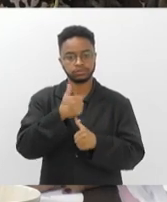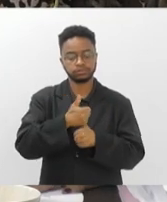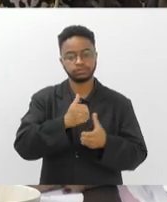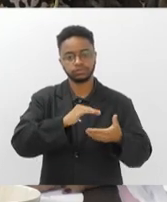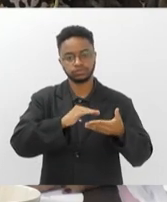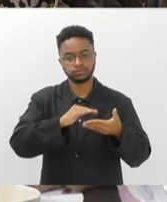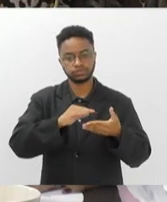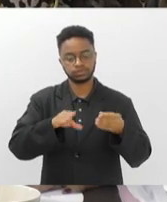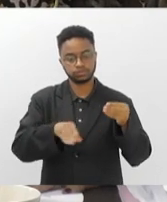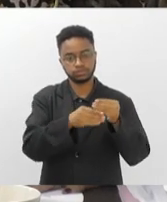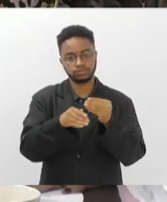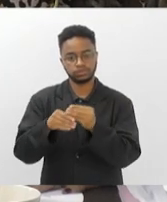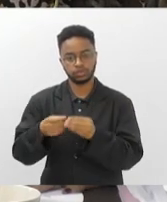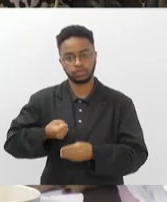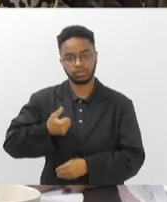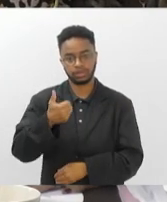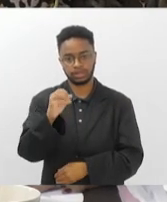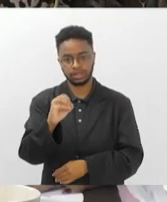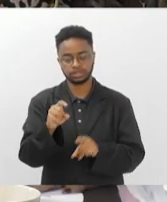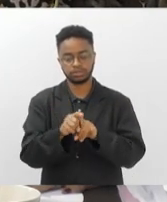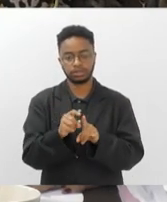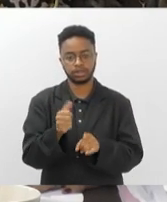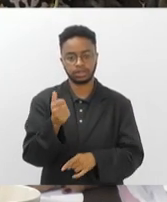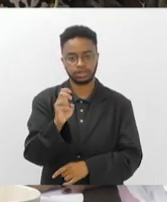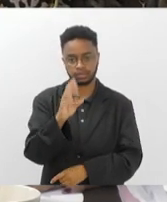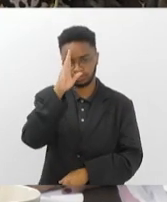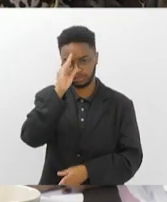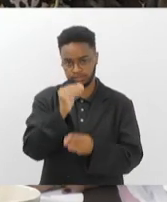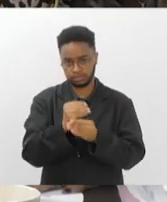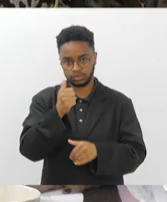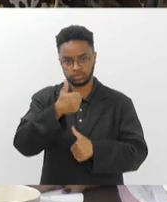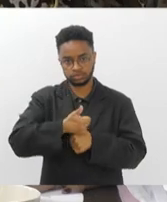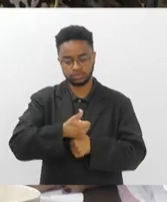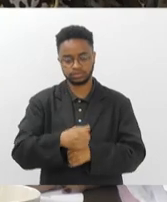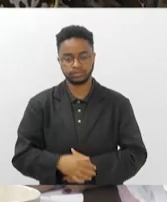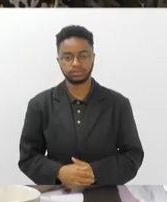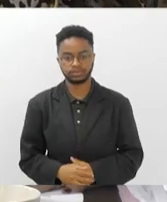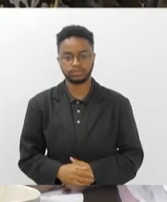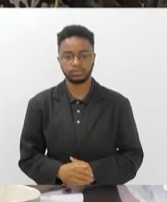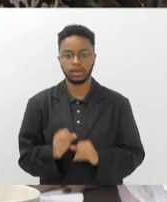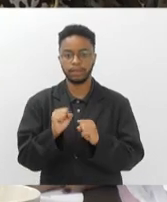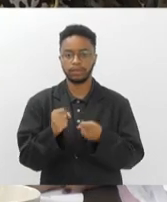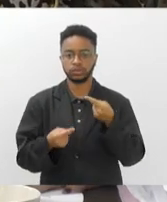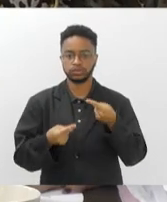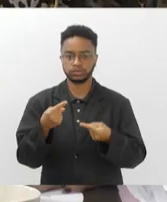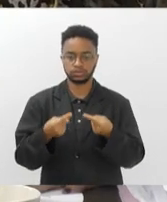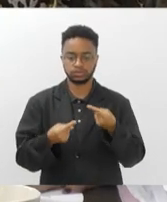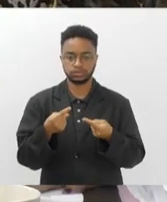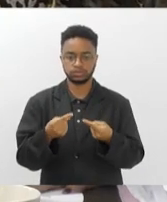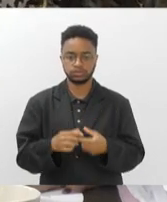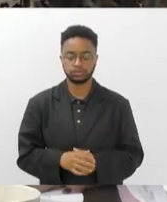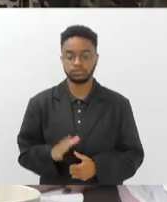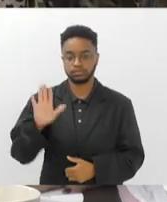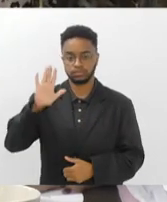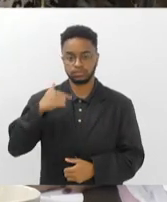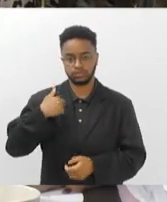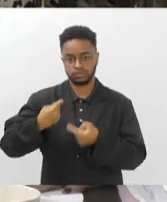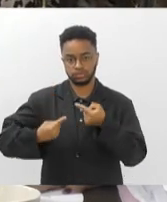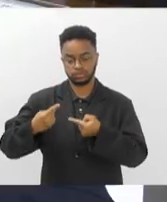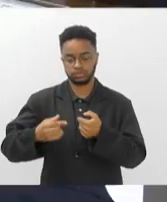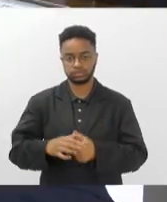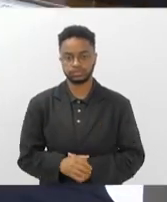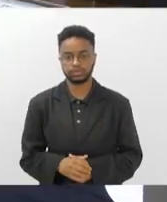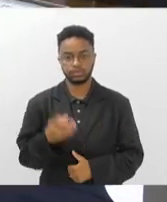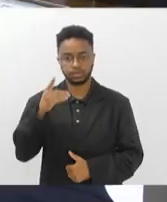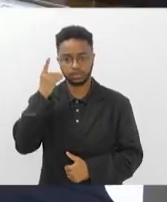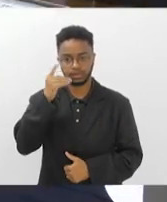das emendas números 10 e 15. Concluindo por substitutivo. Em discussão. É, para discutir, presidente.